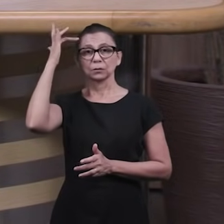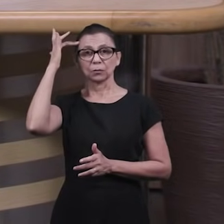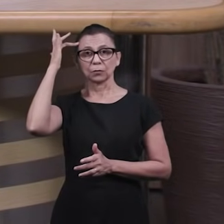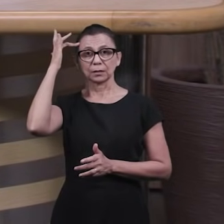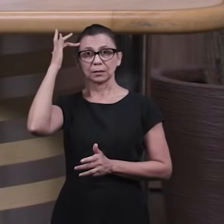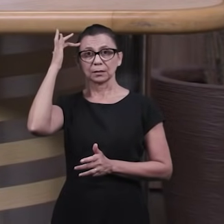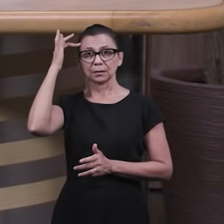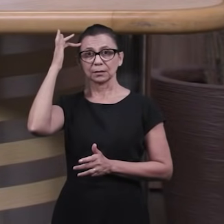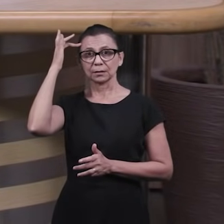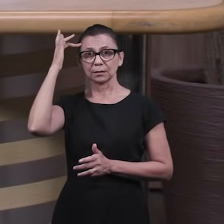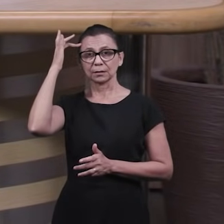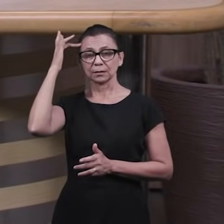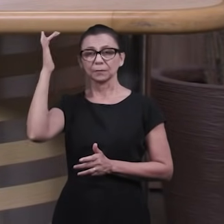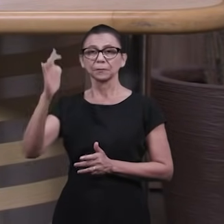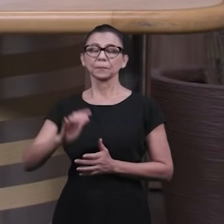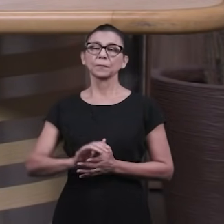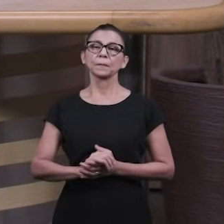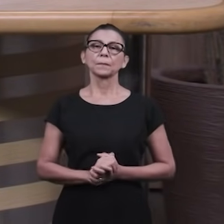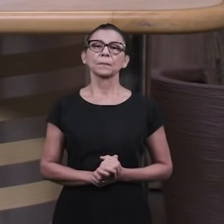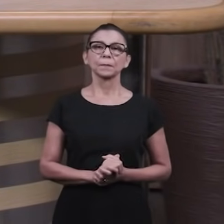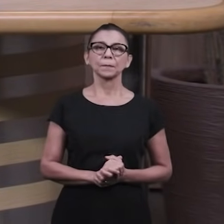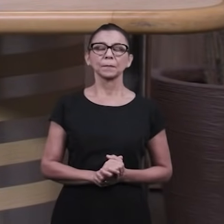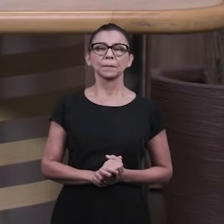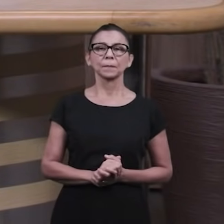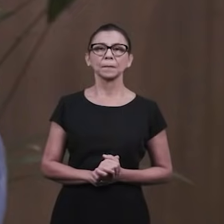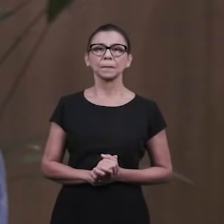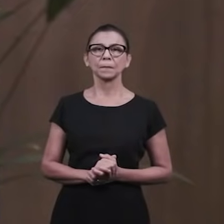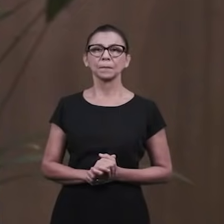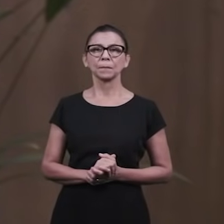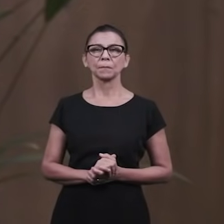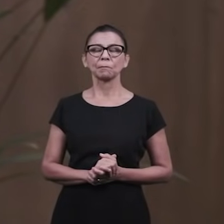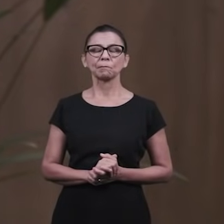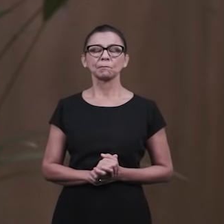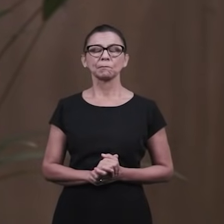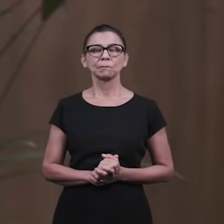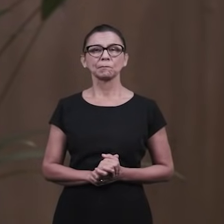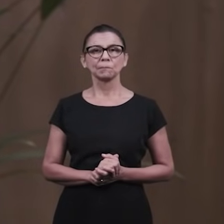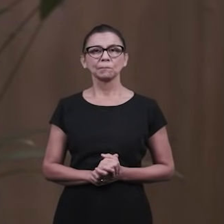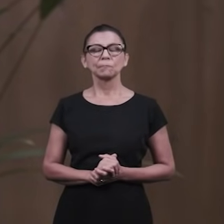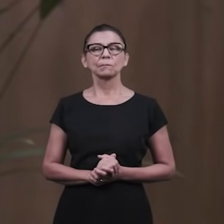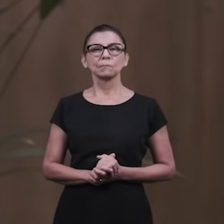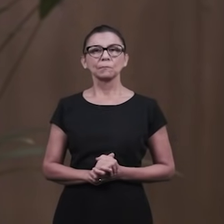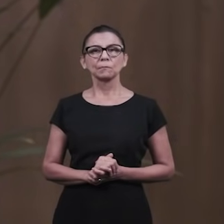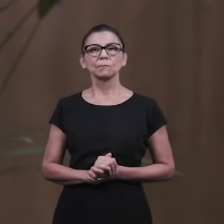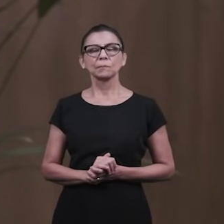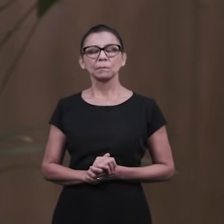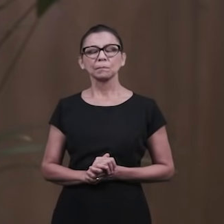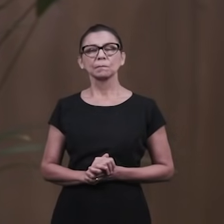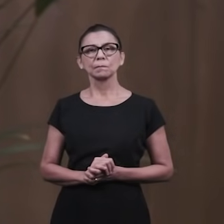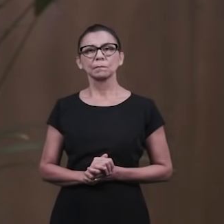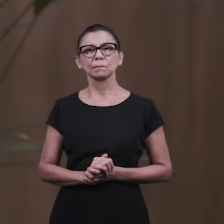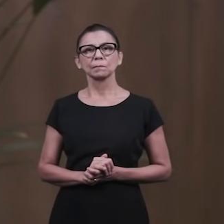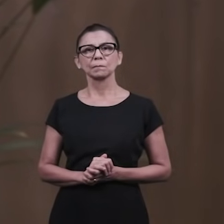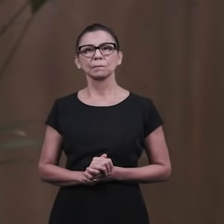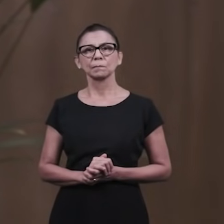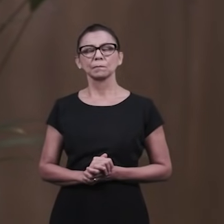surpreendidos com uma igreja em Jerusalém que passa a ter 8 mil pessoas, um pouco mais de 8 mil